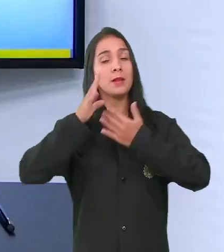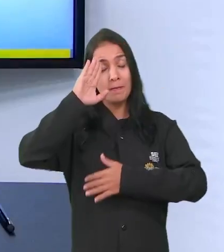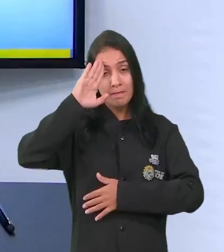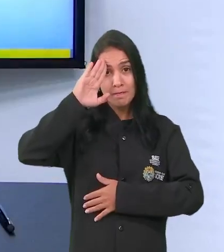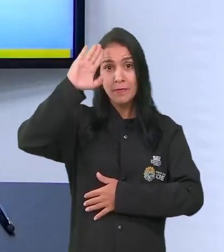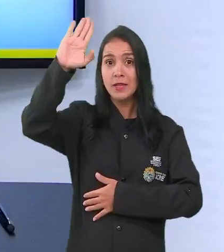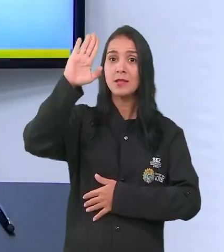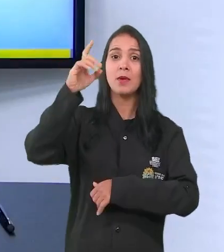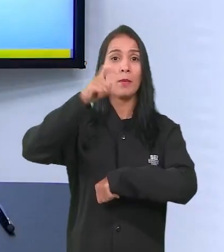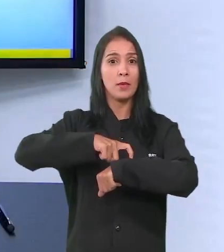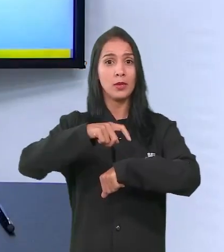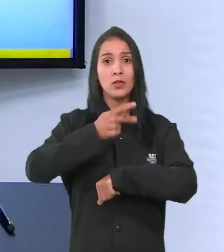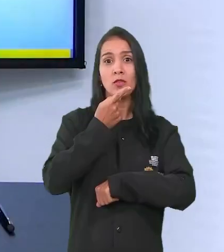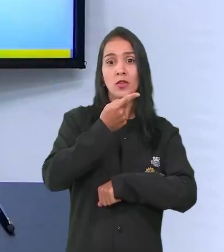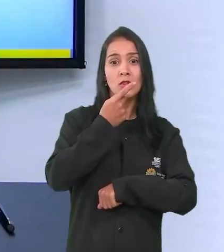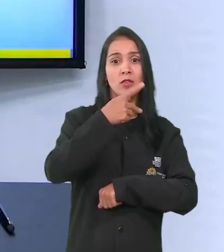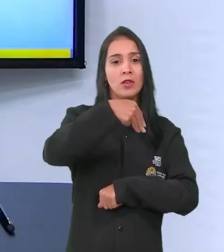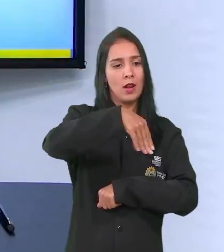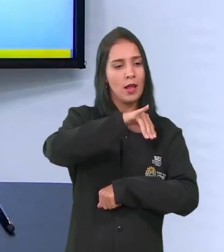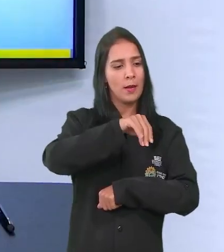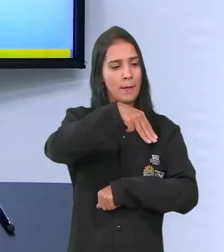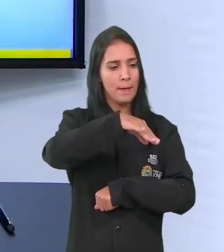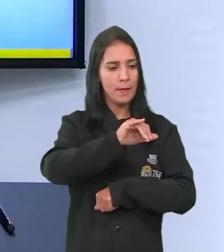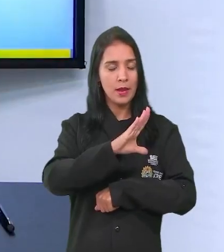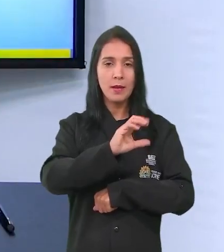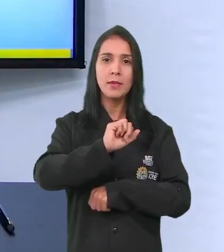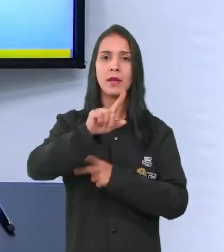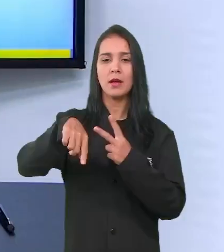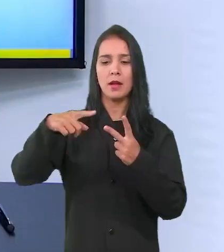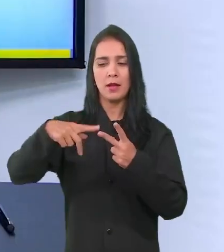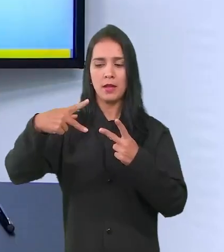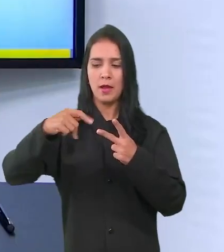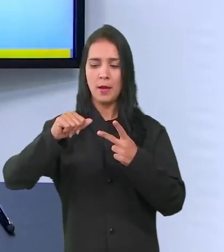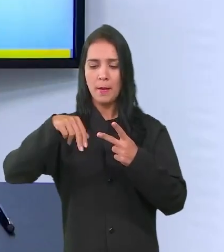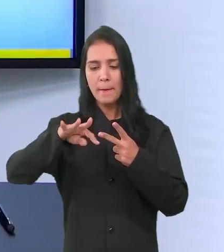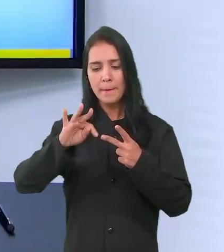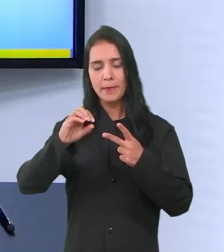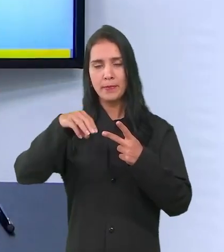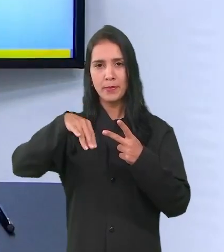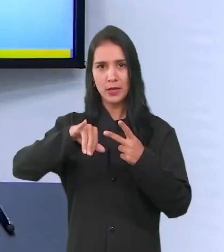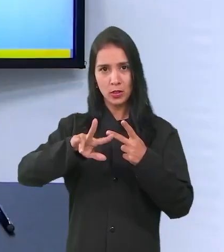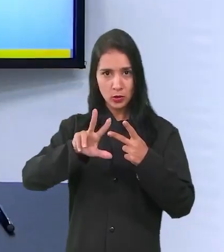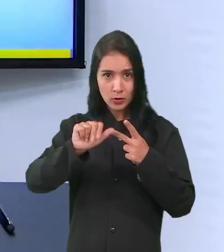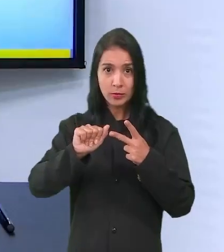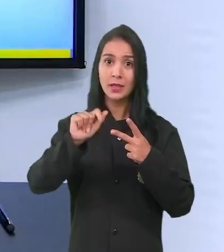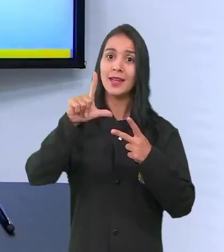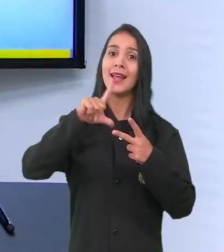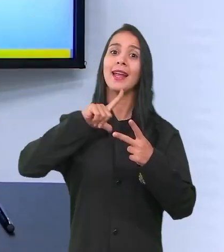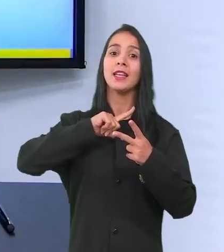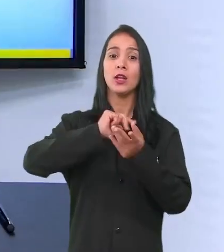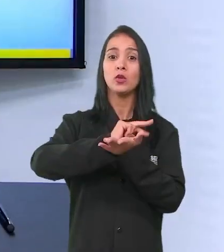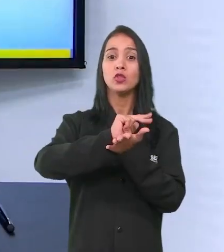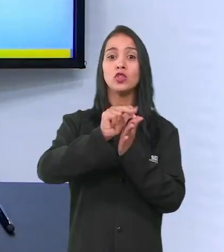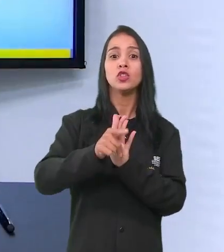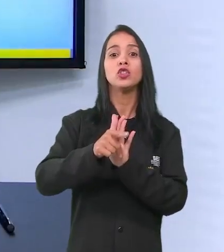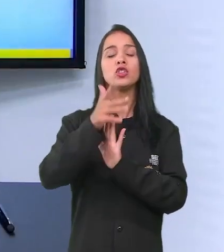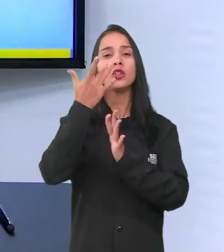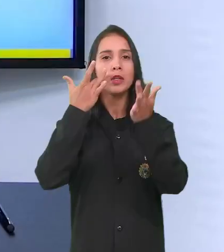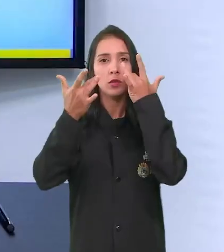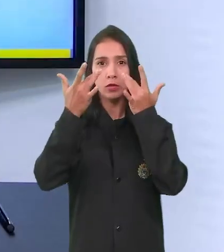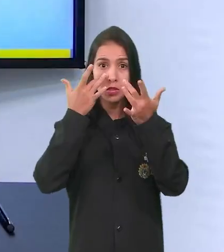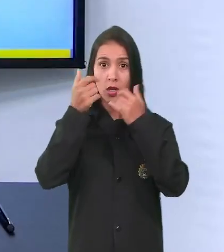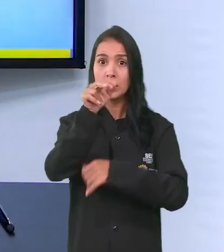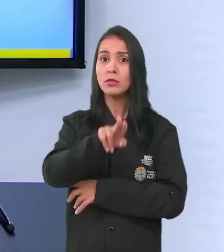da mímica e da pantomima, que são, né, um gênero aí teatral que utiliza somente essas